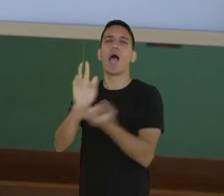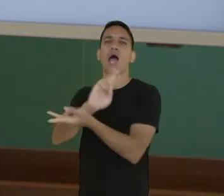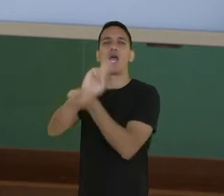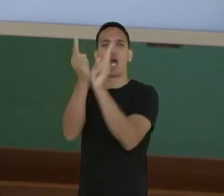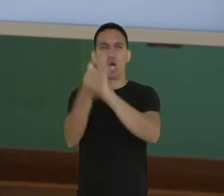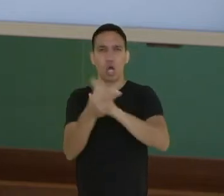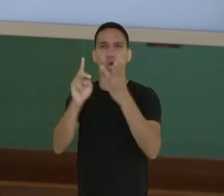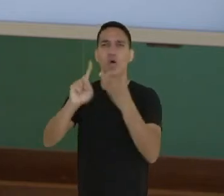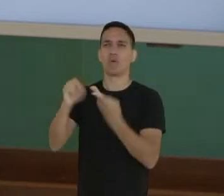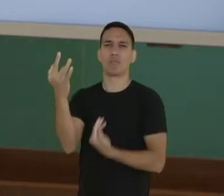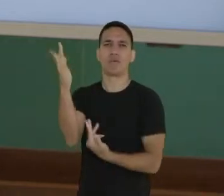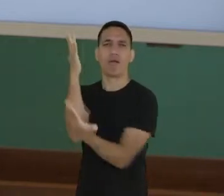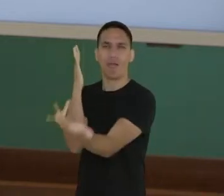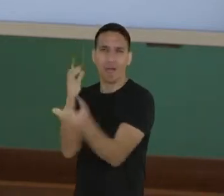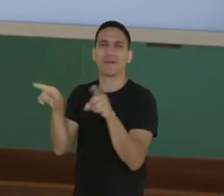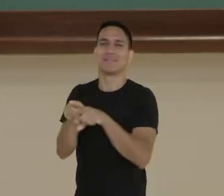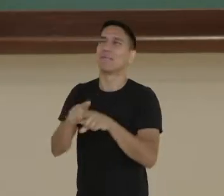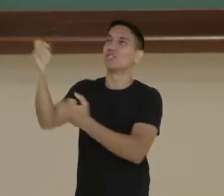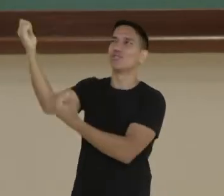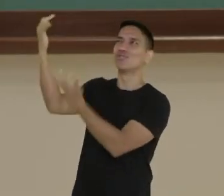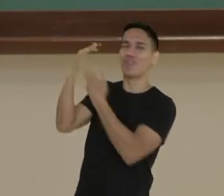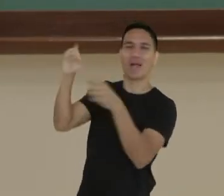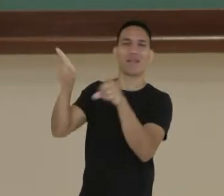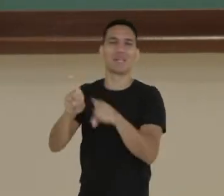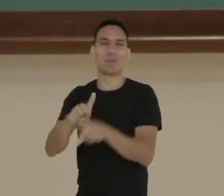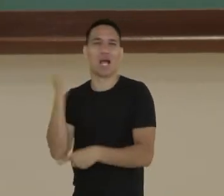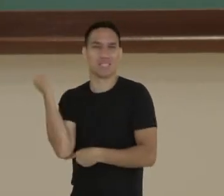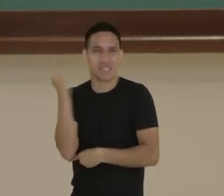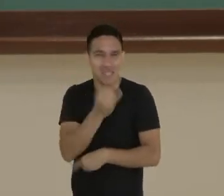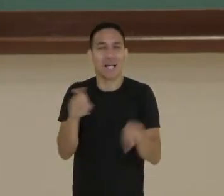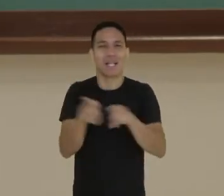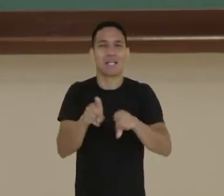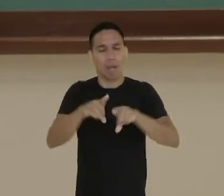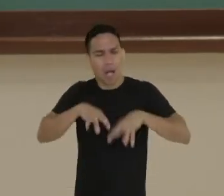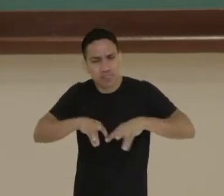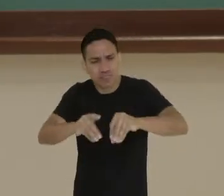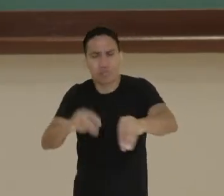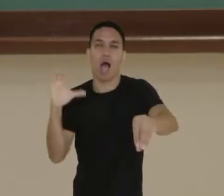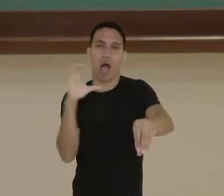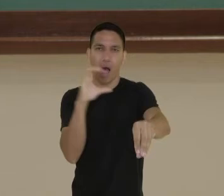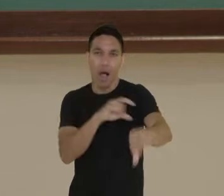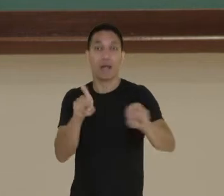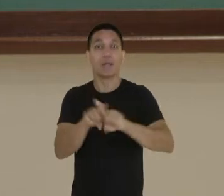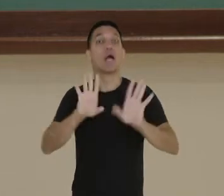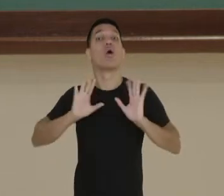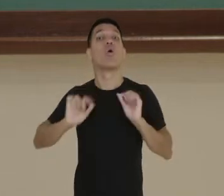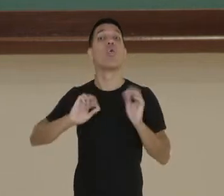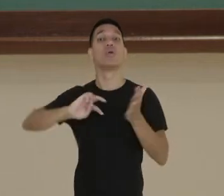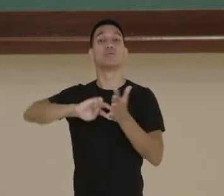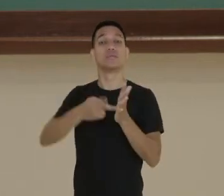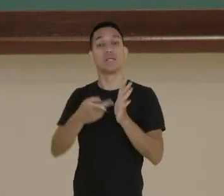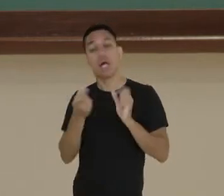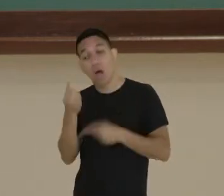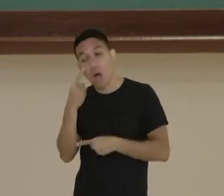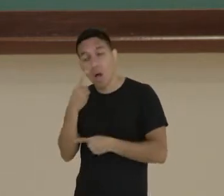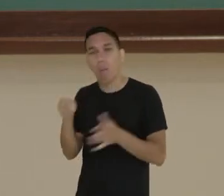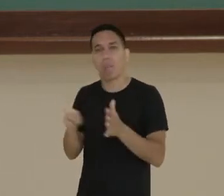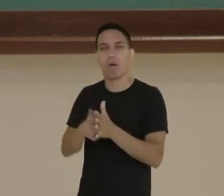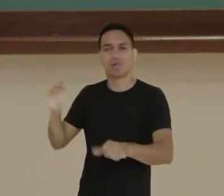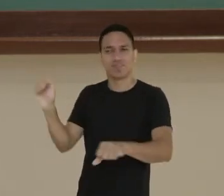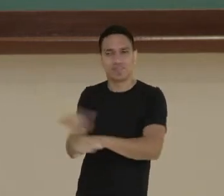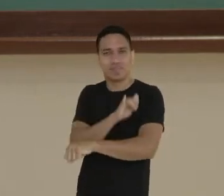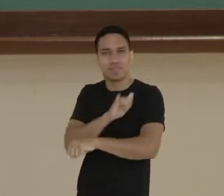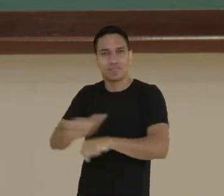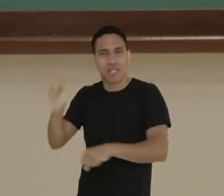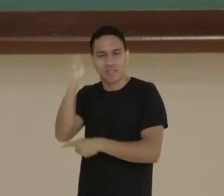biomassa, solar, né, a cana-de-açúcar, a geotérmica ali. Ou seja, o segredo de um país para ter a energia disponível